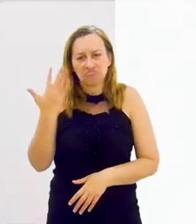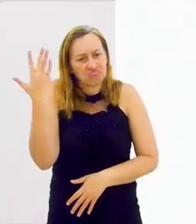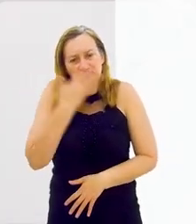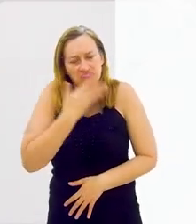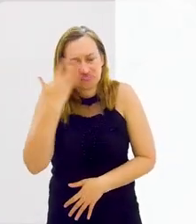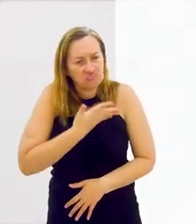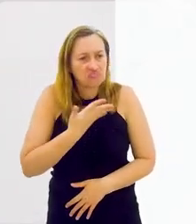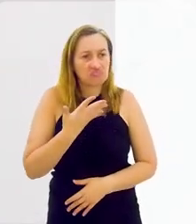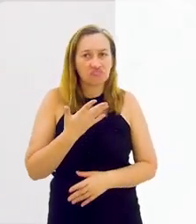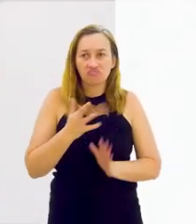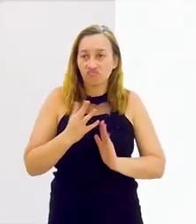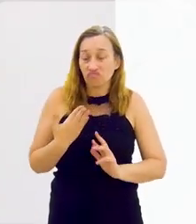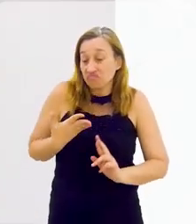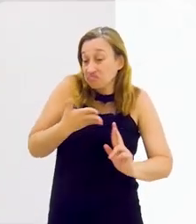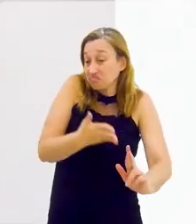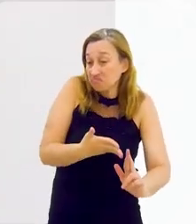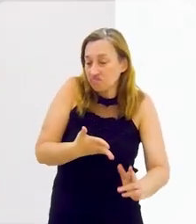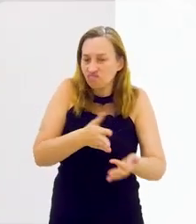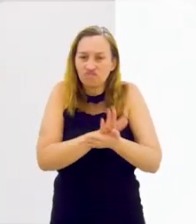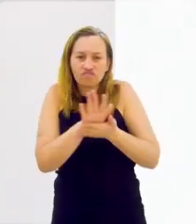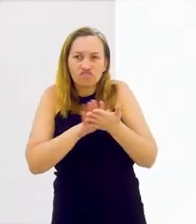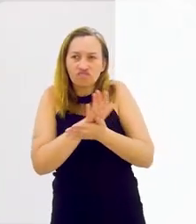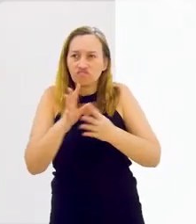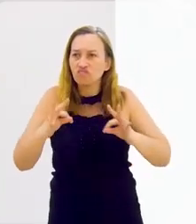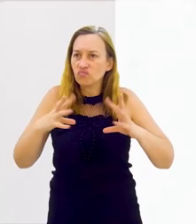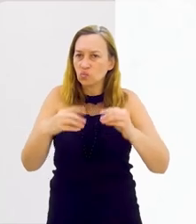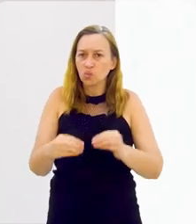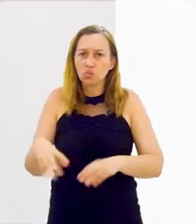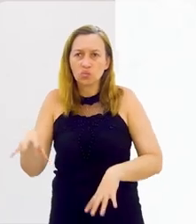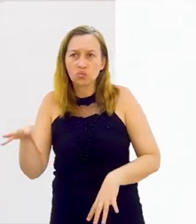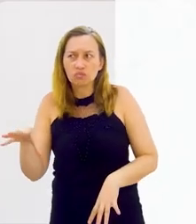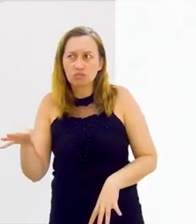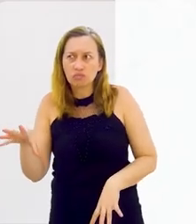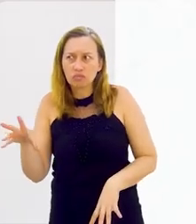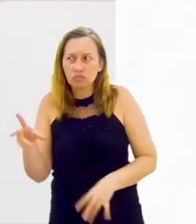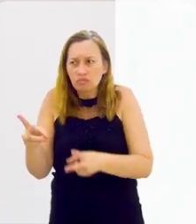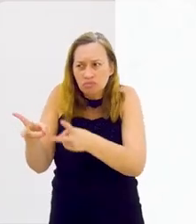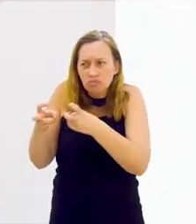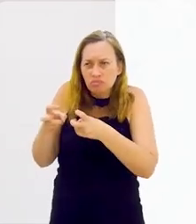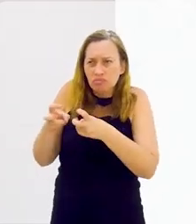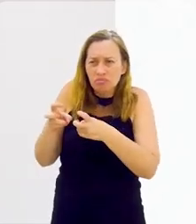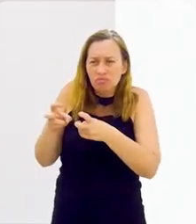se ver, não ter referências, e de que tudo que você escuta